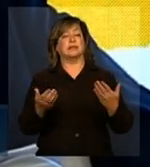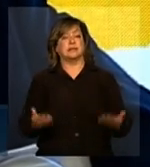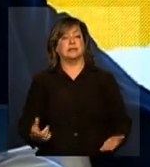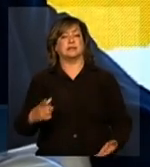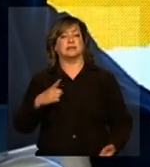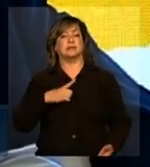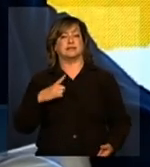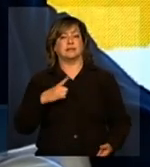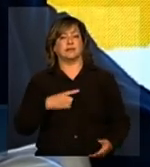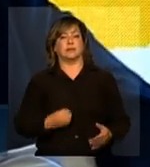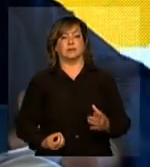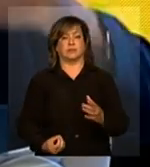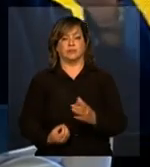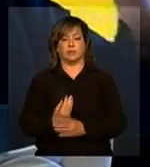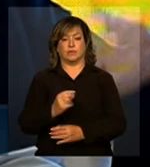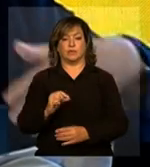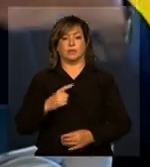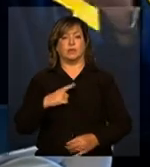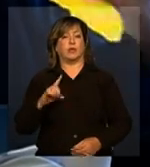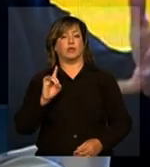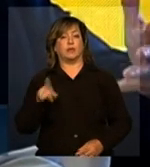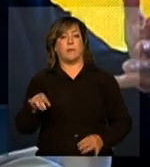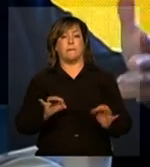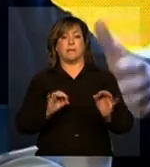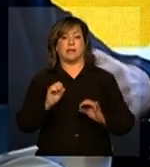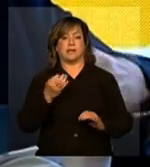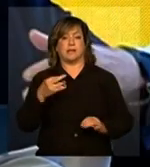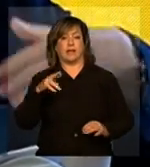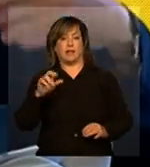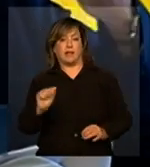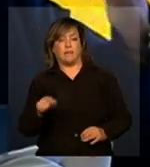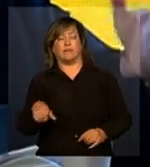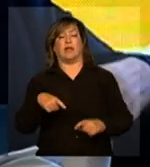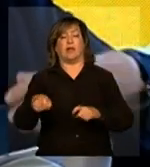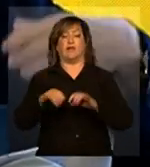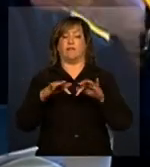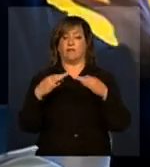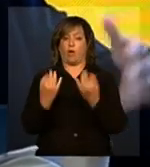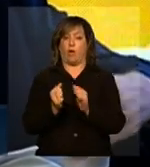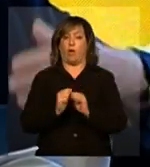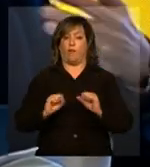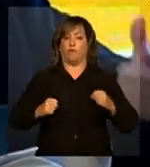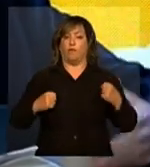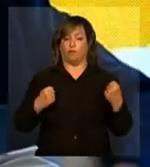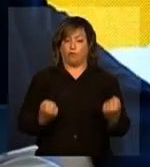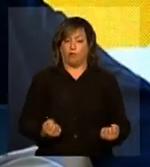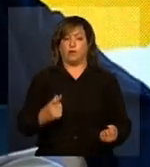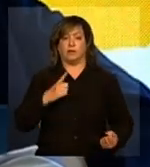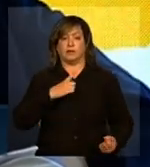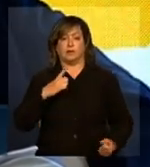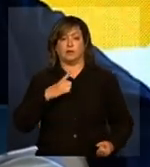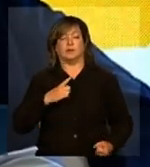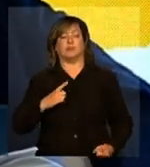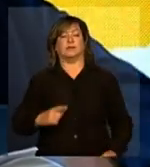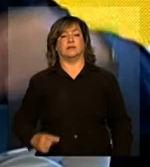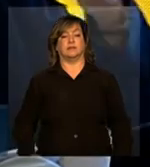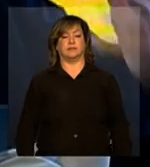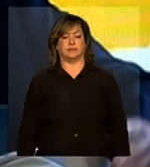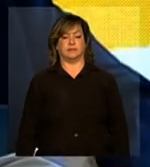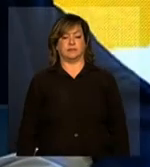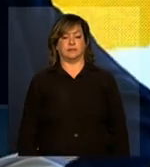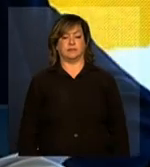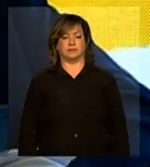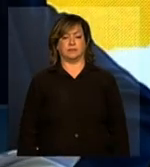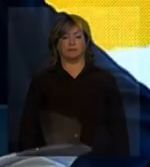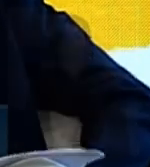surge não só o plano de safra da agricultura familiar, com toda a força que nós veríamos em seguida,